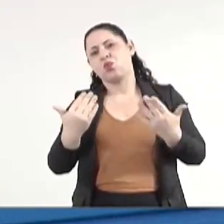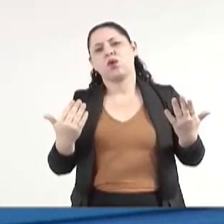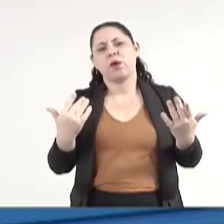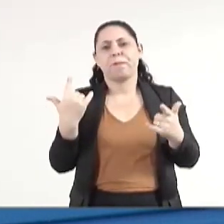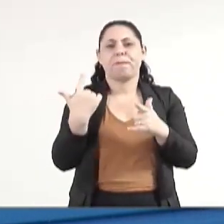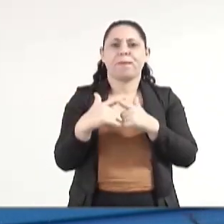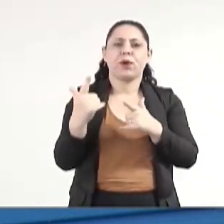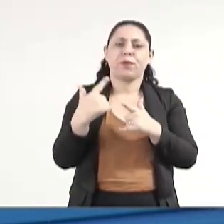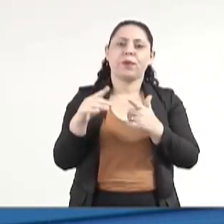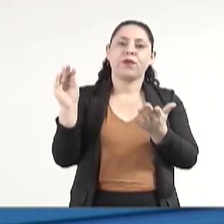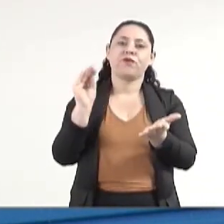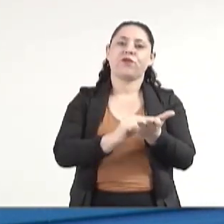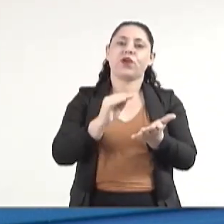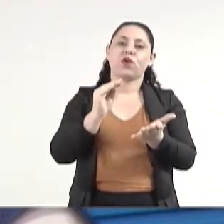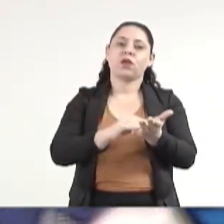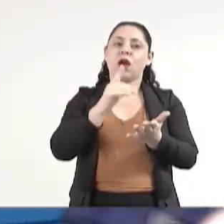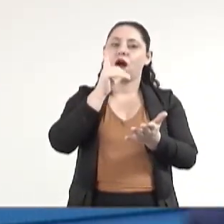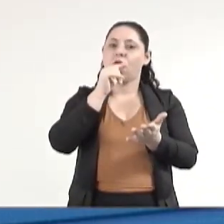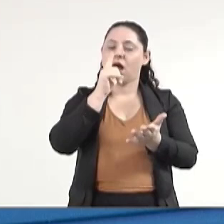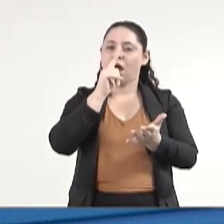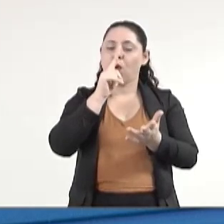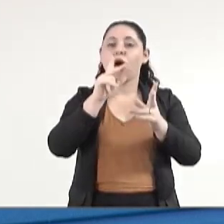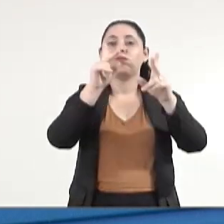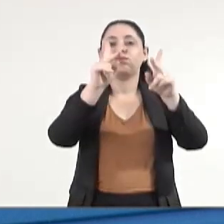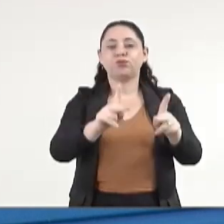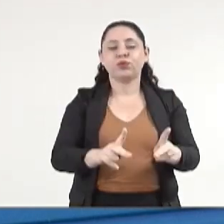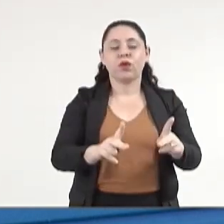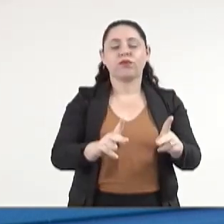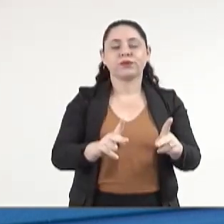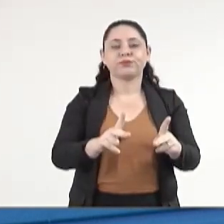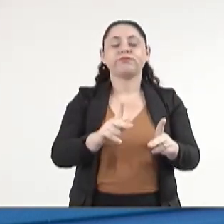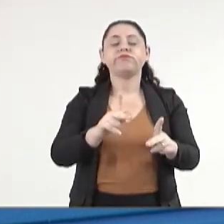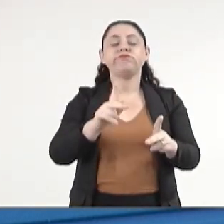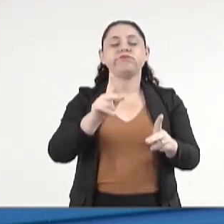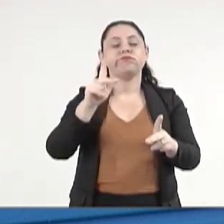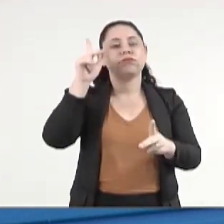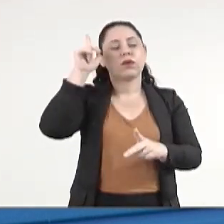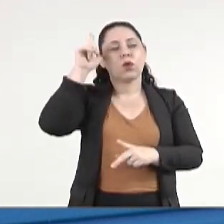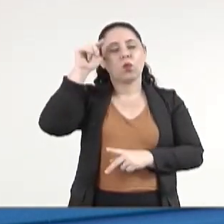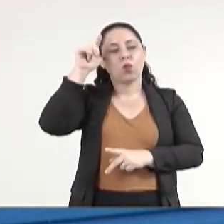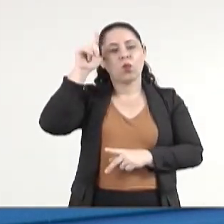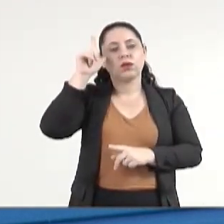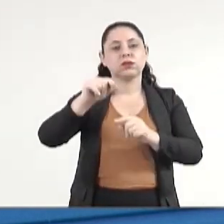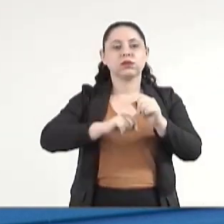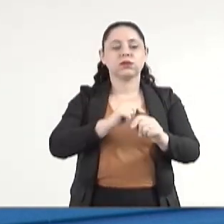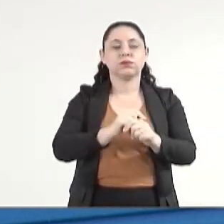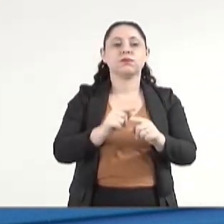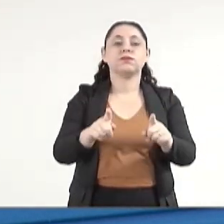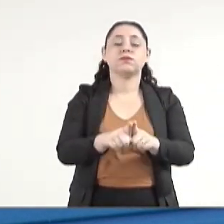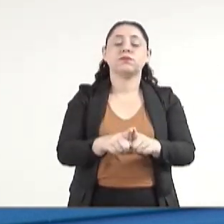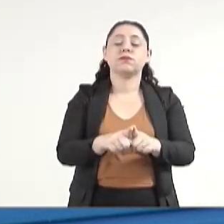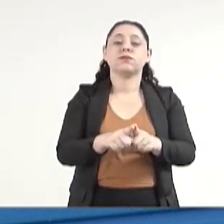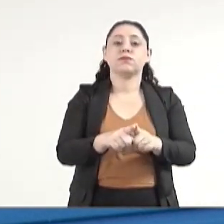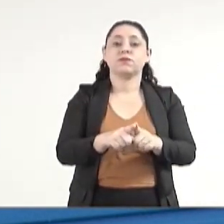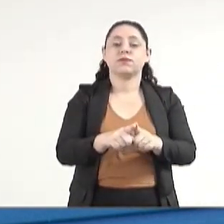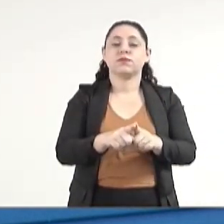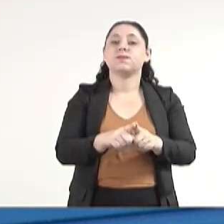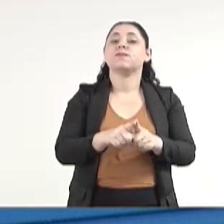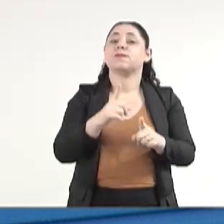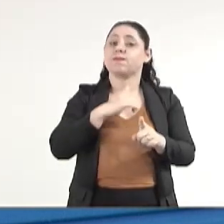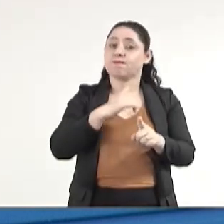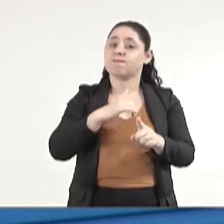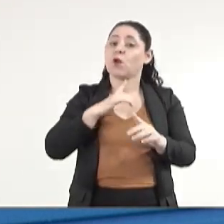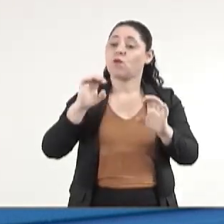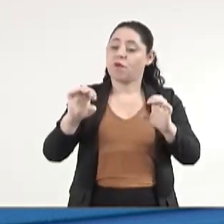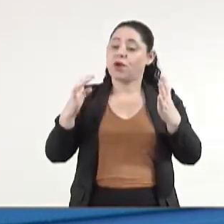Kemp, o problema de água do nosso povo Guarani-Kaiowá. Um evento